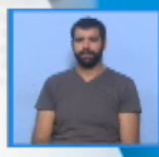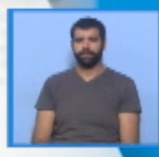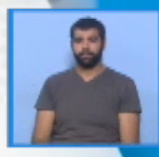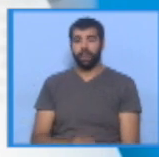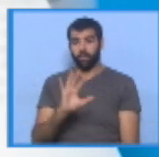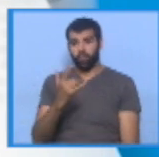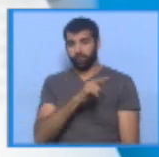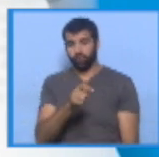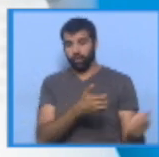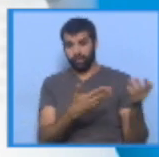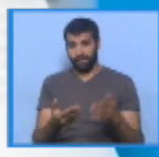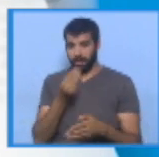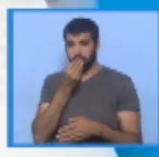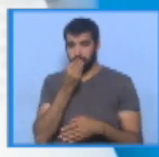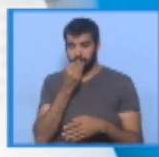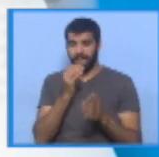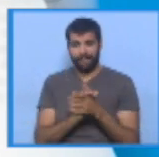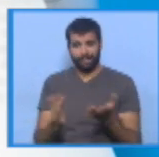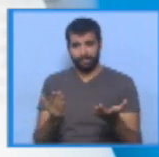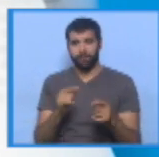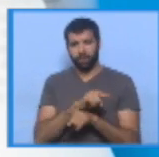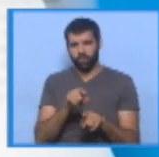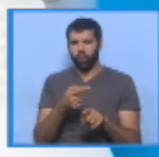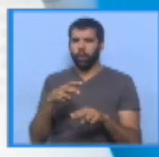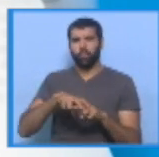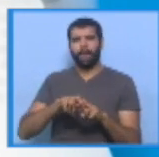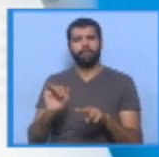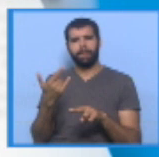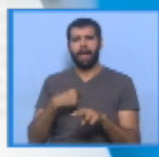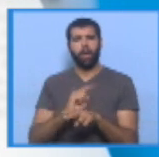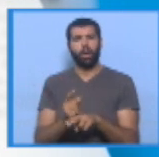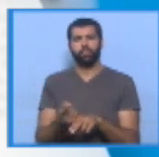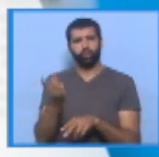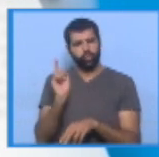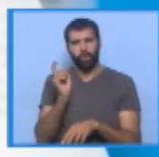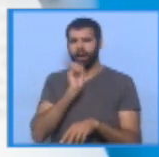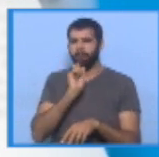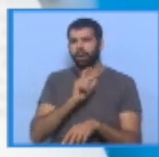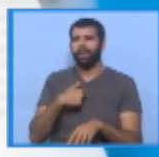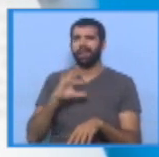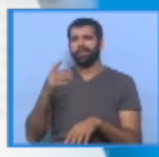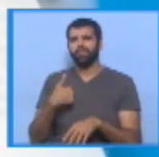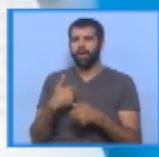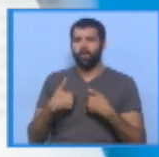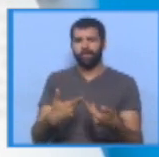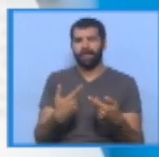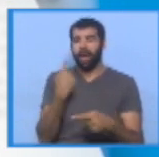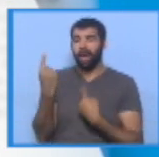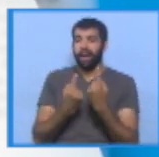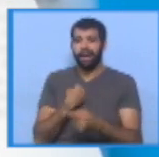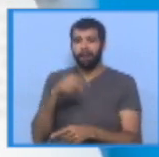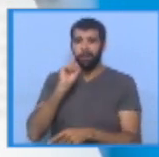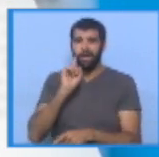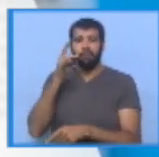Quando fores convidado para um banquete nupcial, não tomes o primeiro lugar. Pode acontecer que tenha sido convidado alguém mais importante